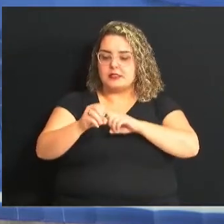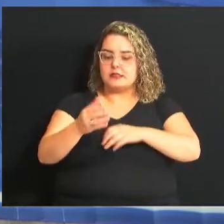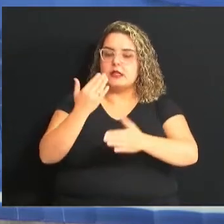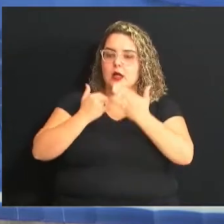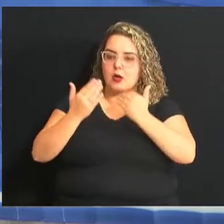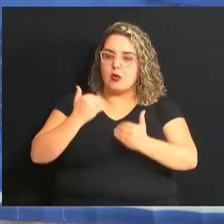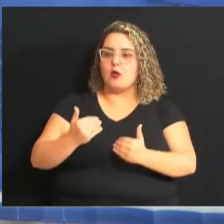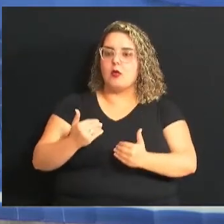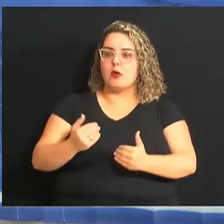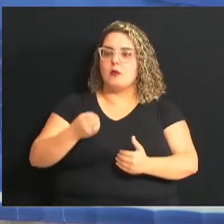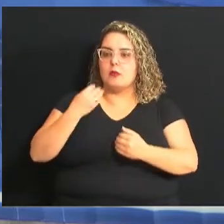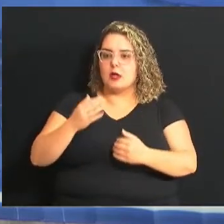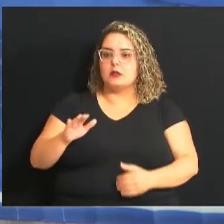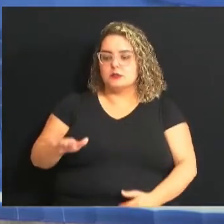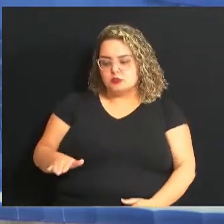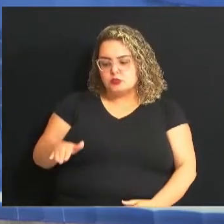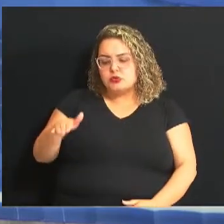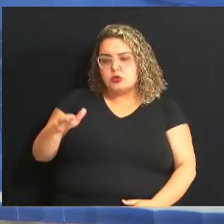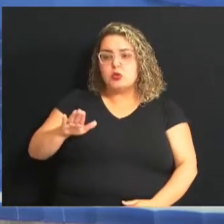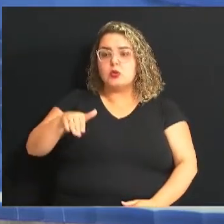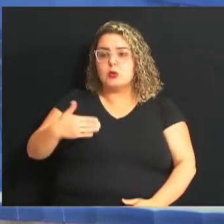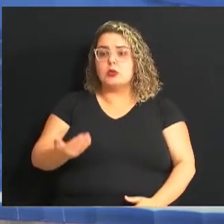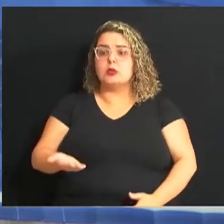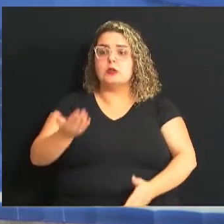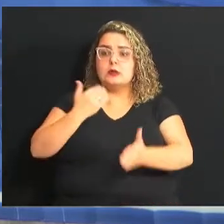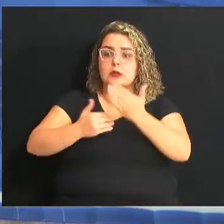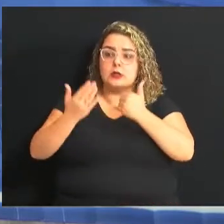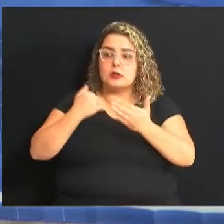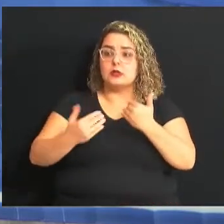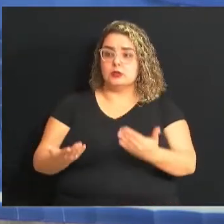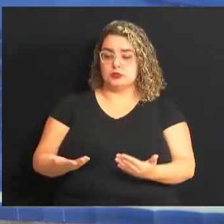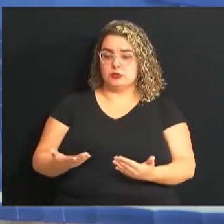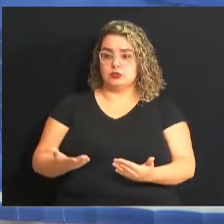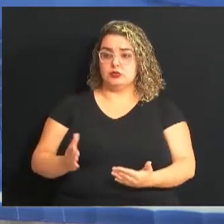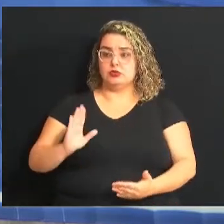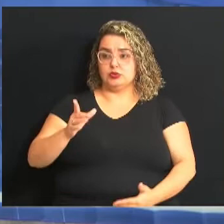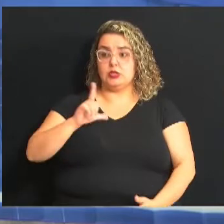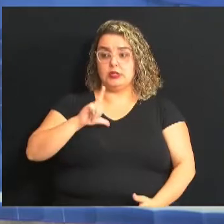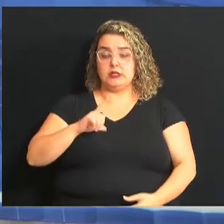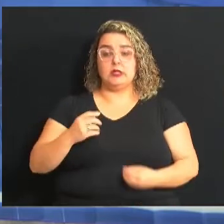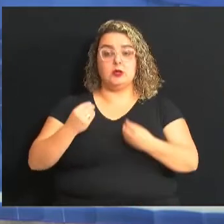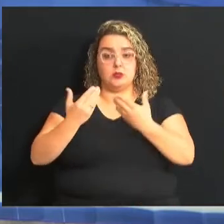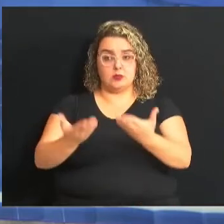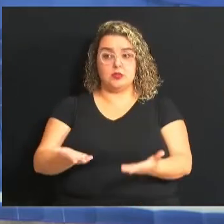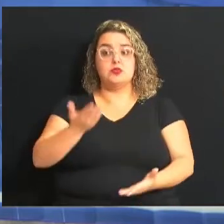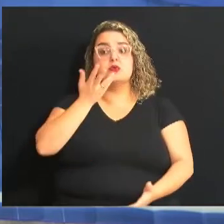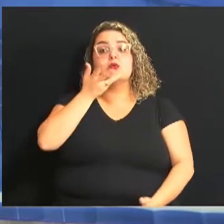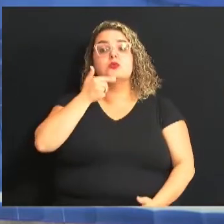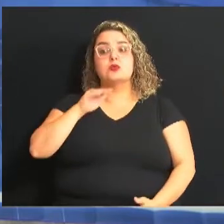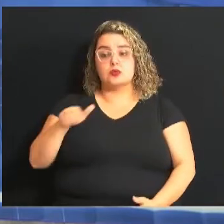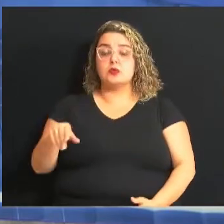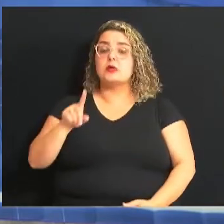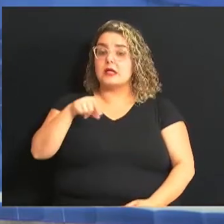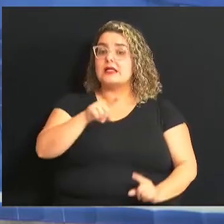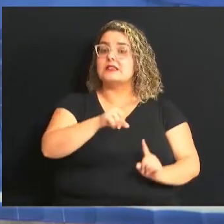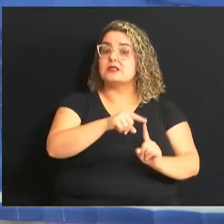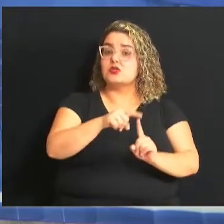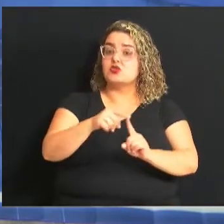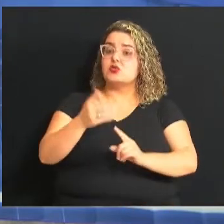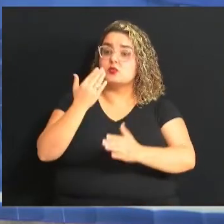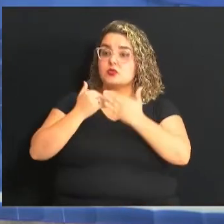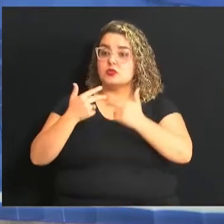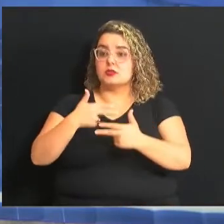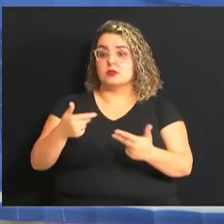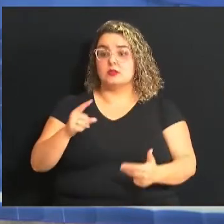desde pequenininho, já quando começa a introdução alimentar, a gente já tem que oferecer para as crianças esse tipo de alimento, não aquele